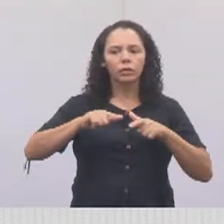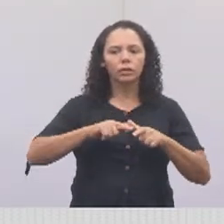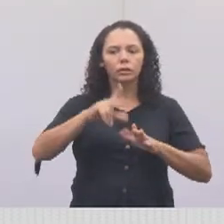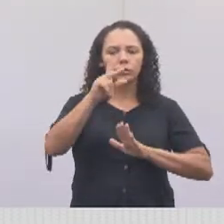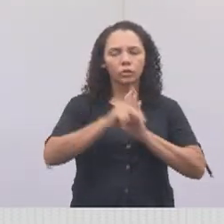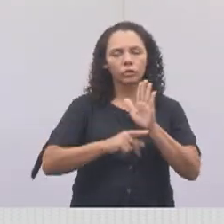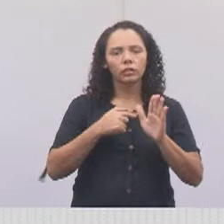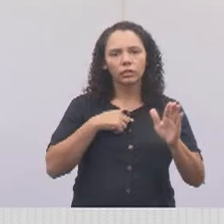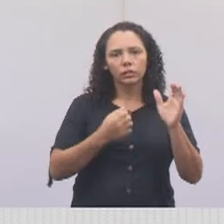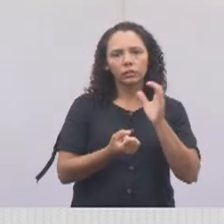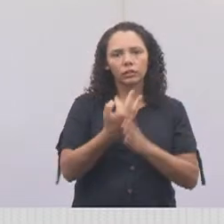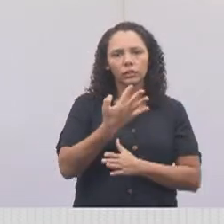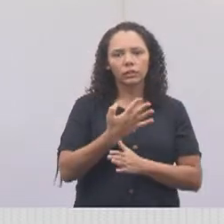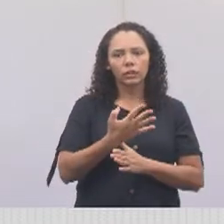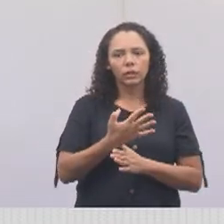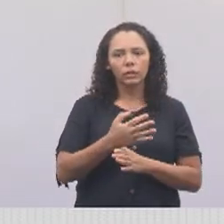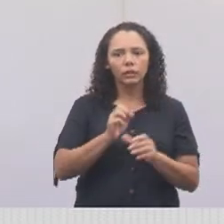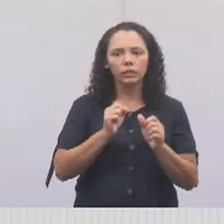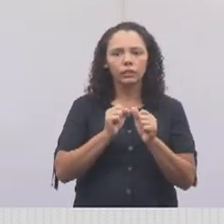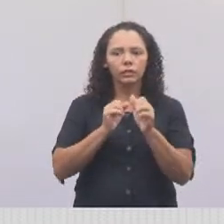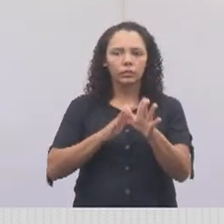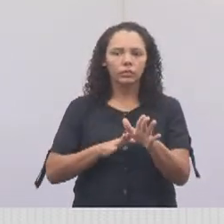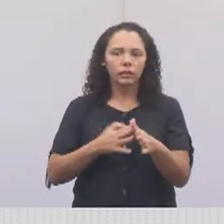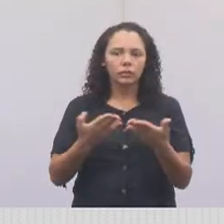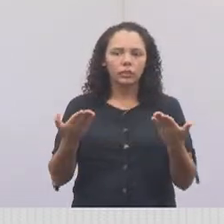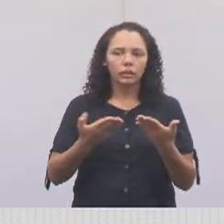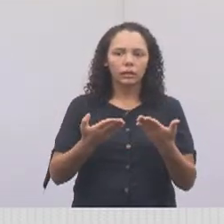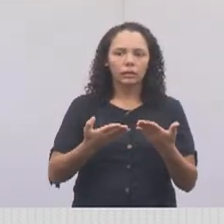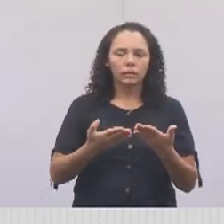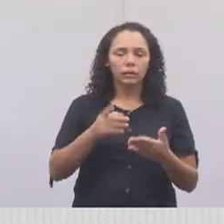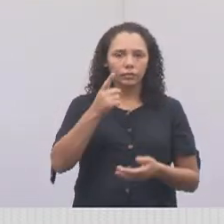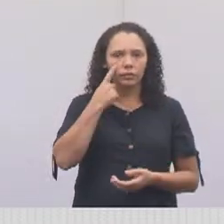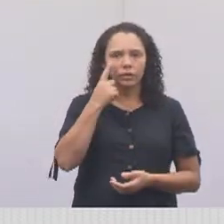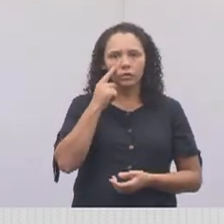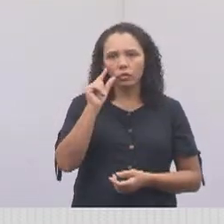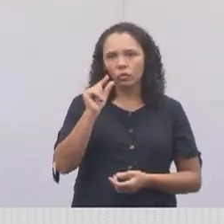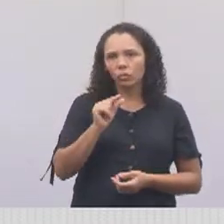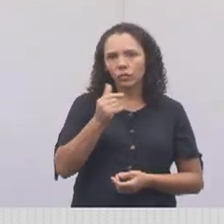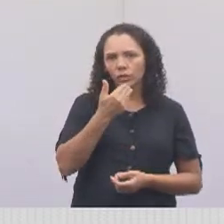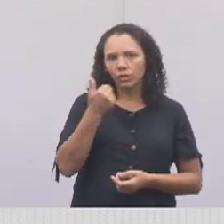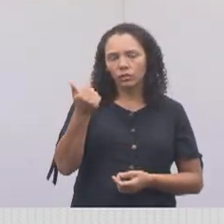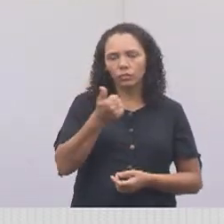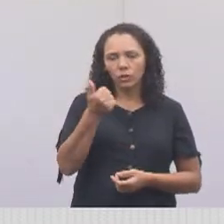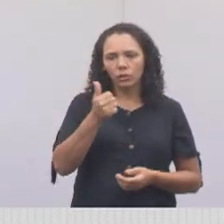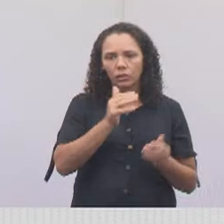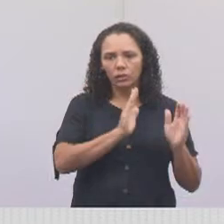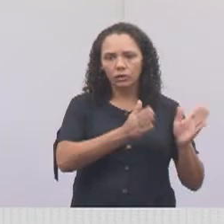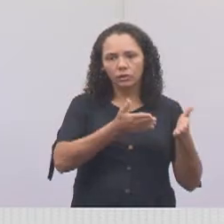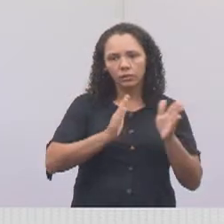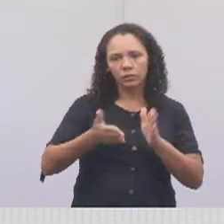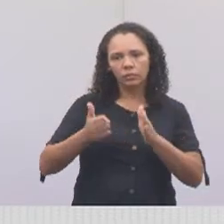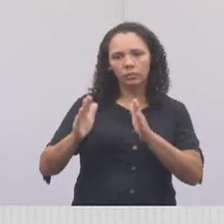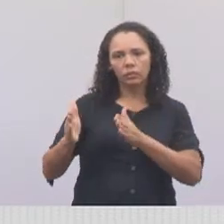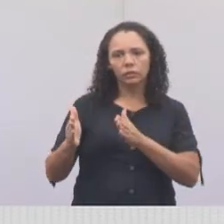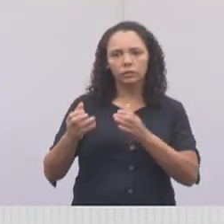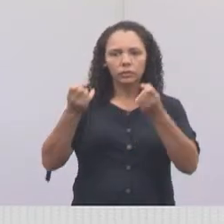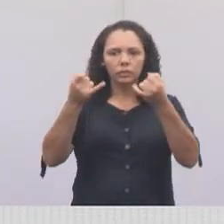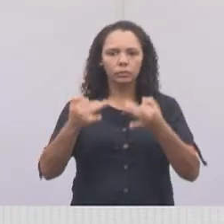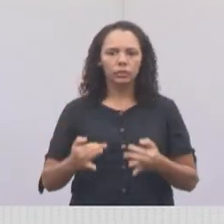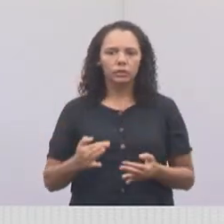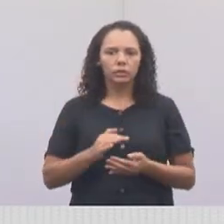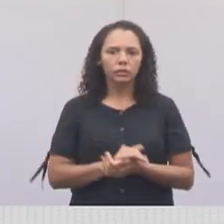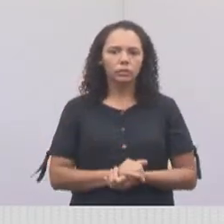minha autoria, e essa é uma das ações. Então, assista agora um pouquinho dos melhores trechos da fala da Rosiane Machuca aqui na Câmara